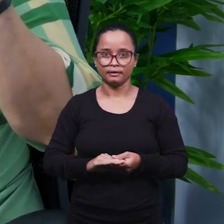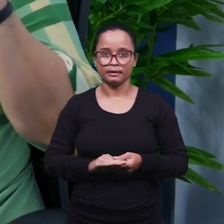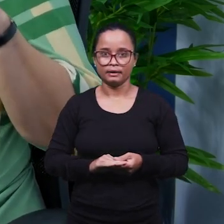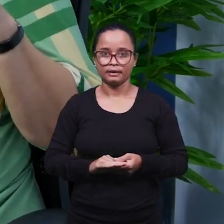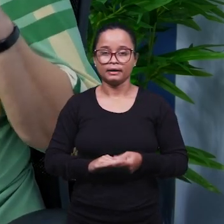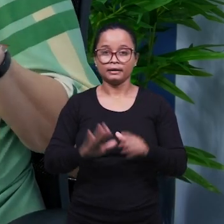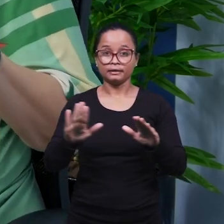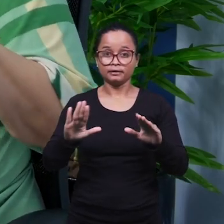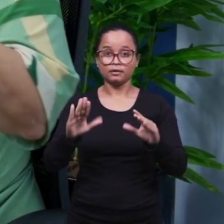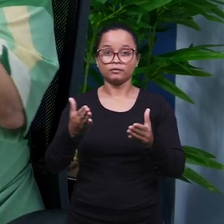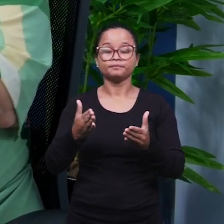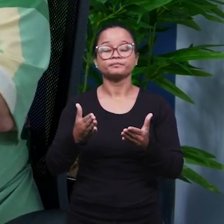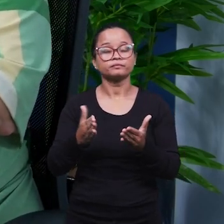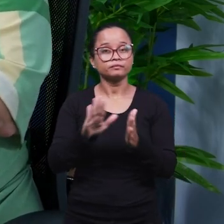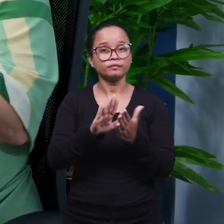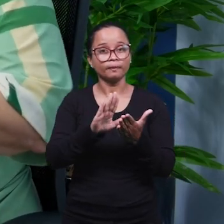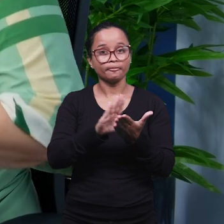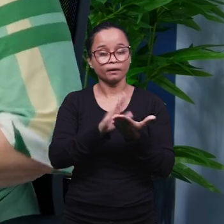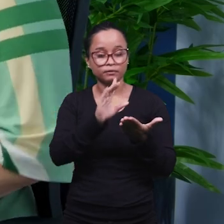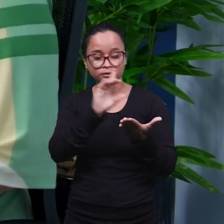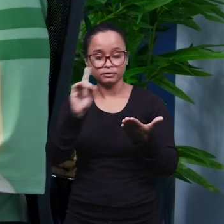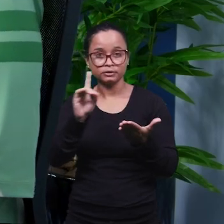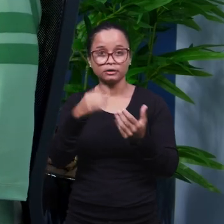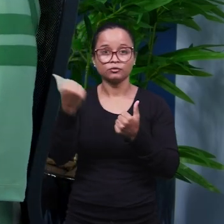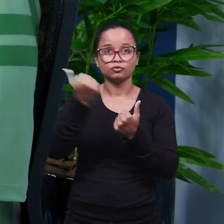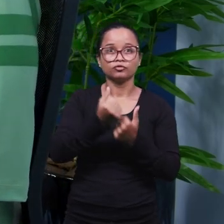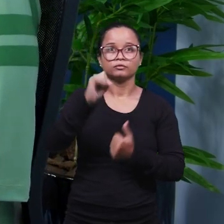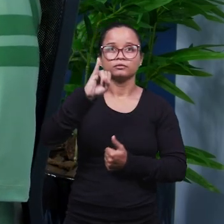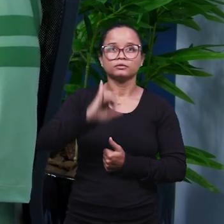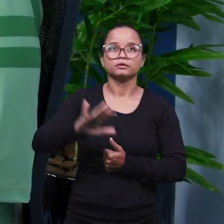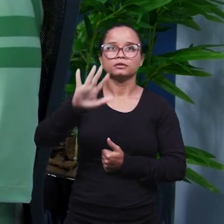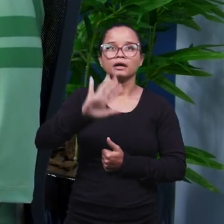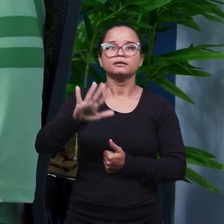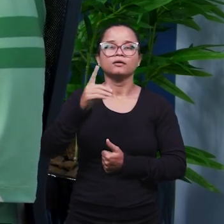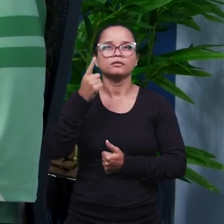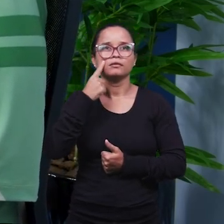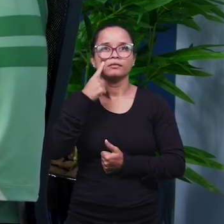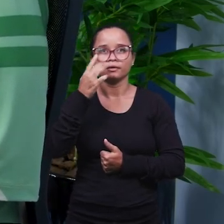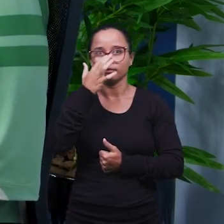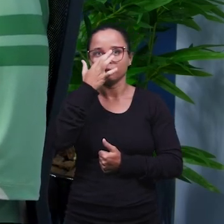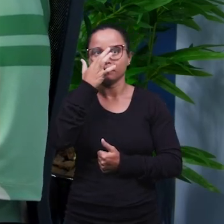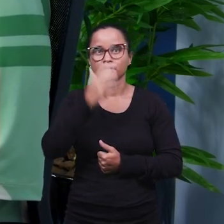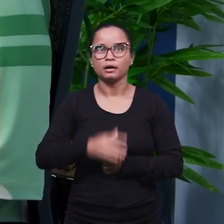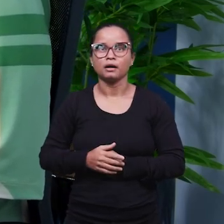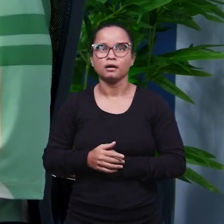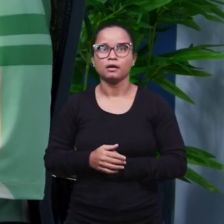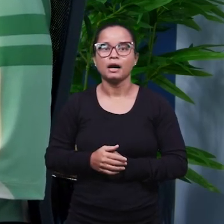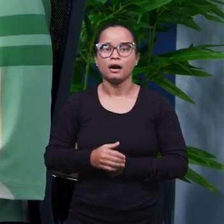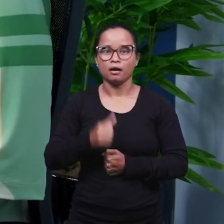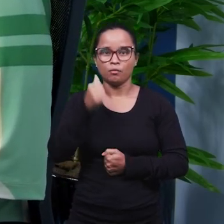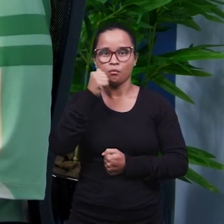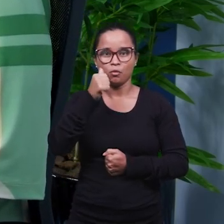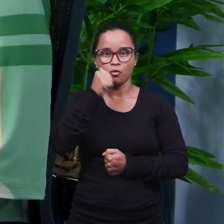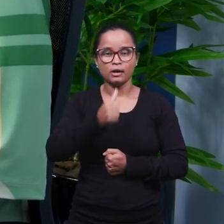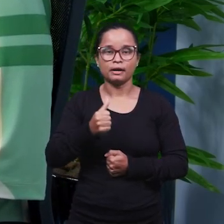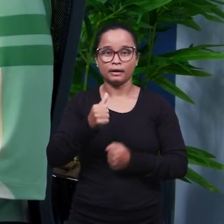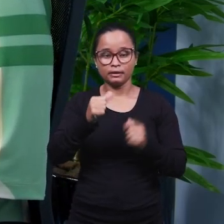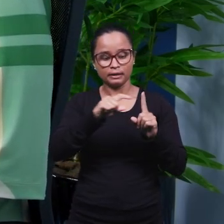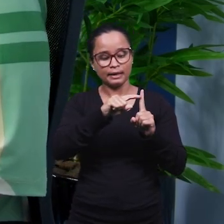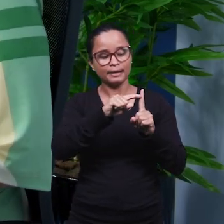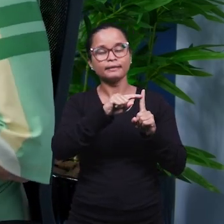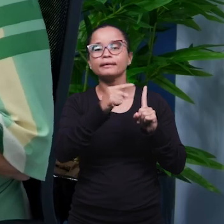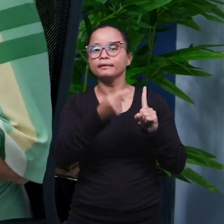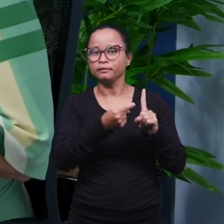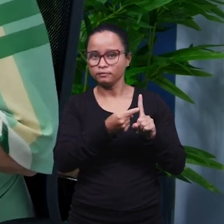palavra, né, sendo substituída por uma imagem. Então, o que está aqui nesse pictograma? Aqui é uma senhora que está carregando